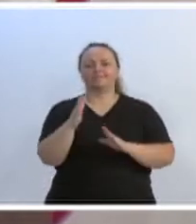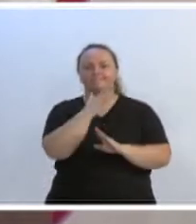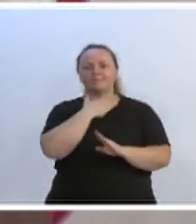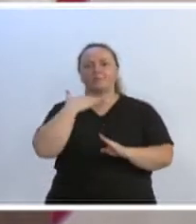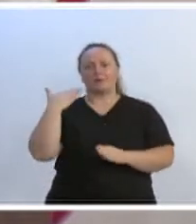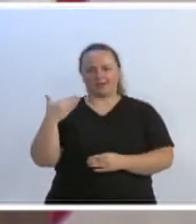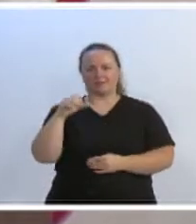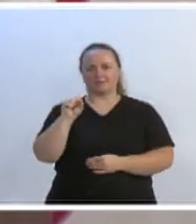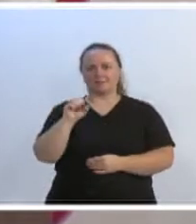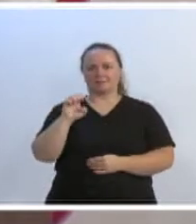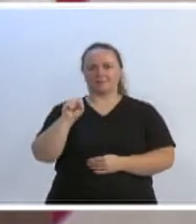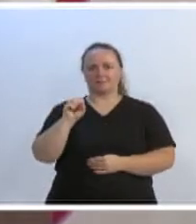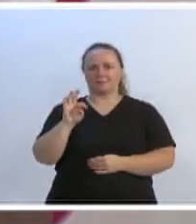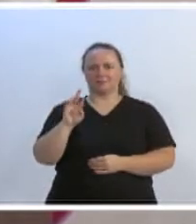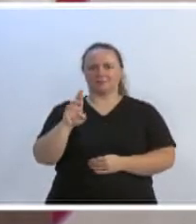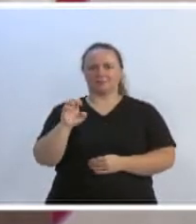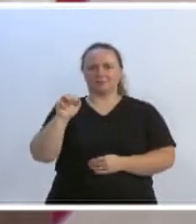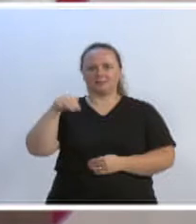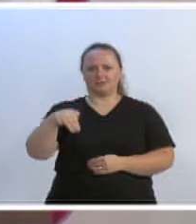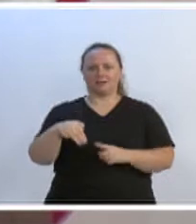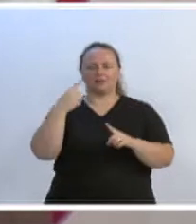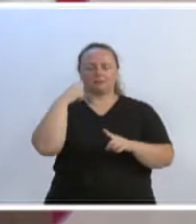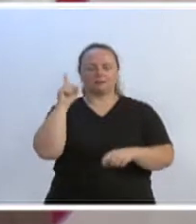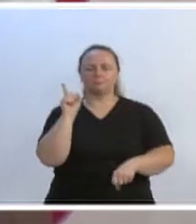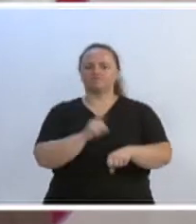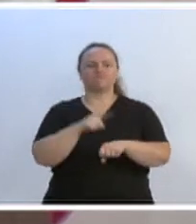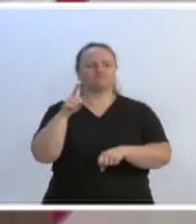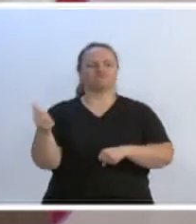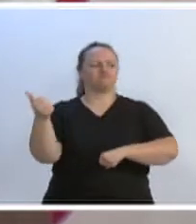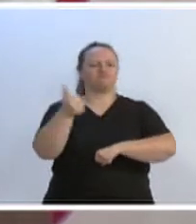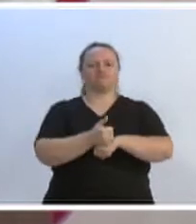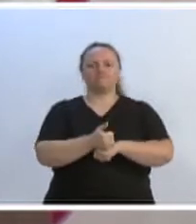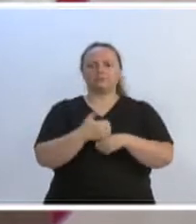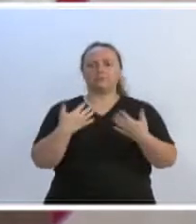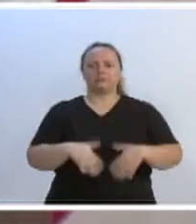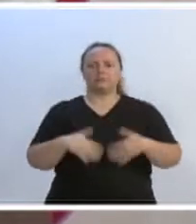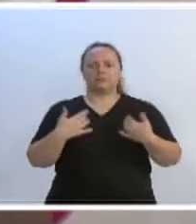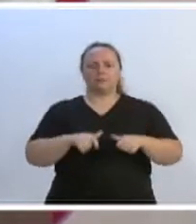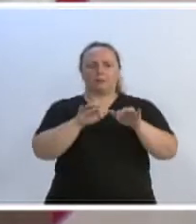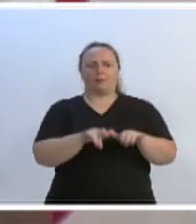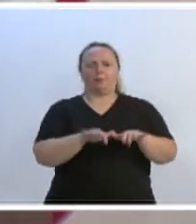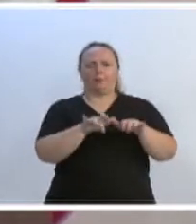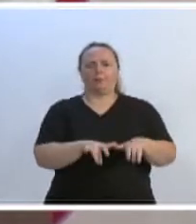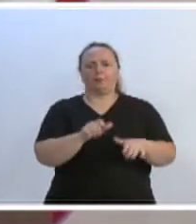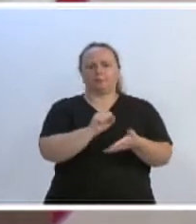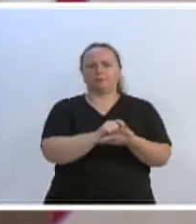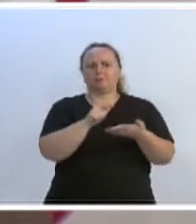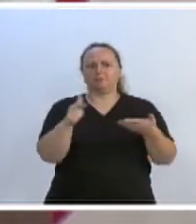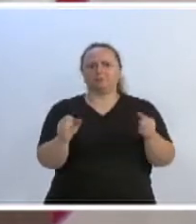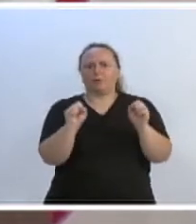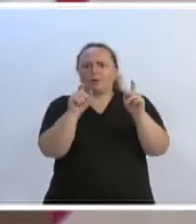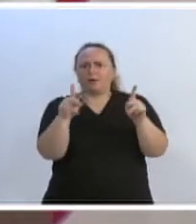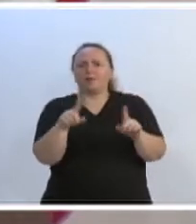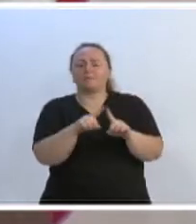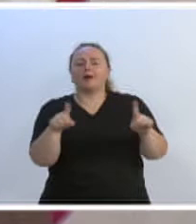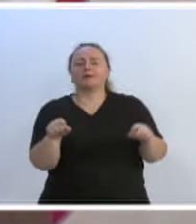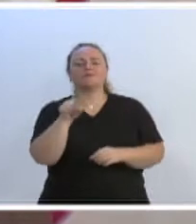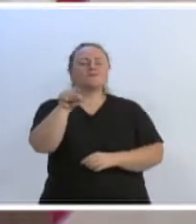Kleinbin e o nosso querido prefeito, professor Victor Sassi, assim como personalidades de